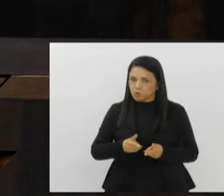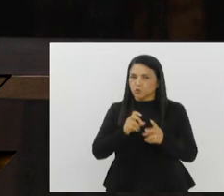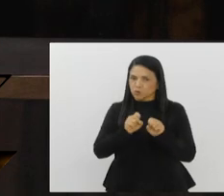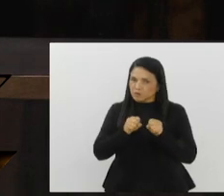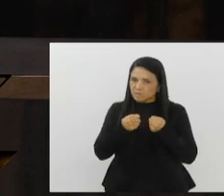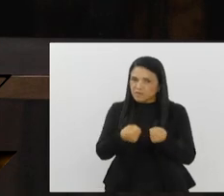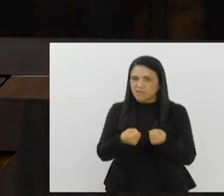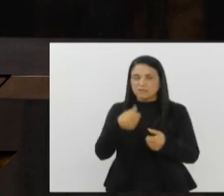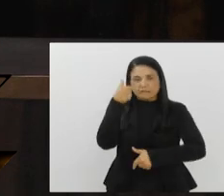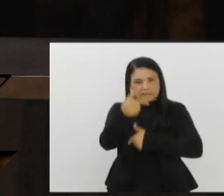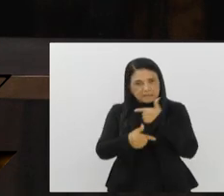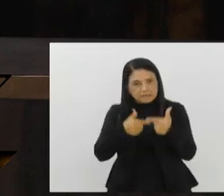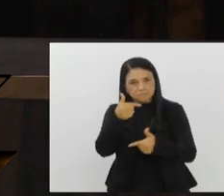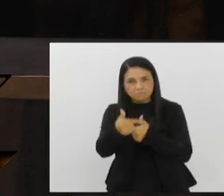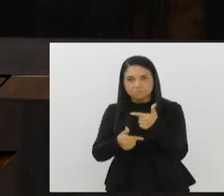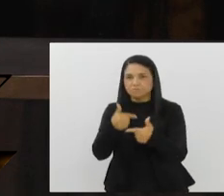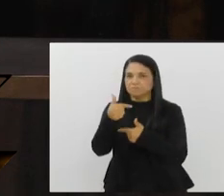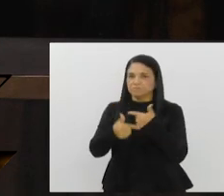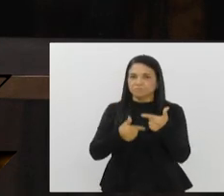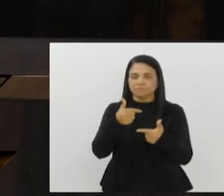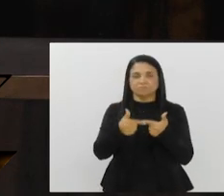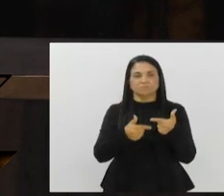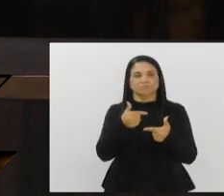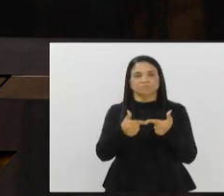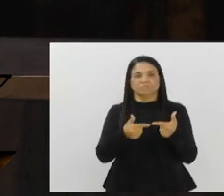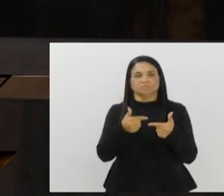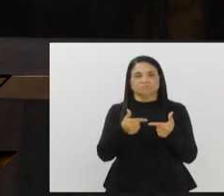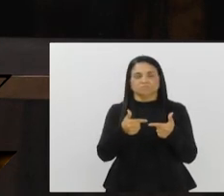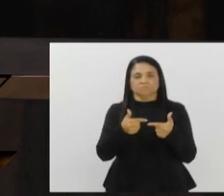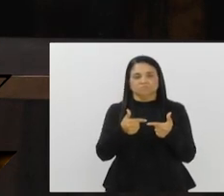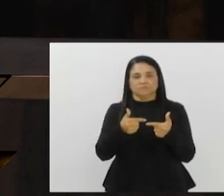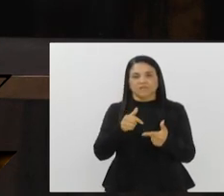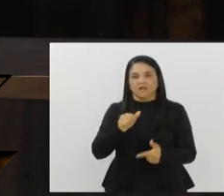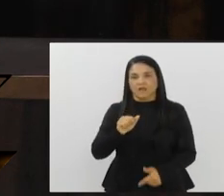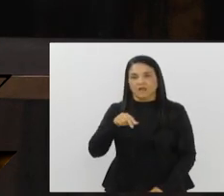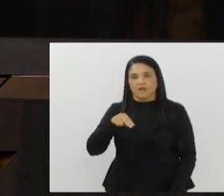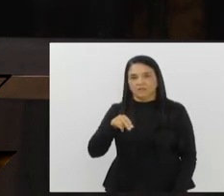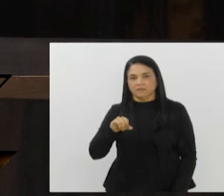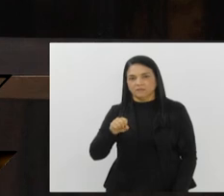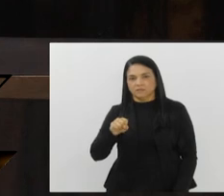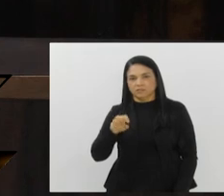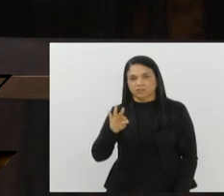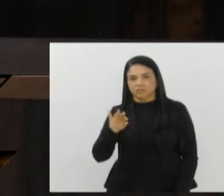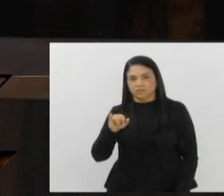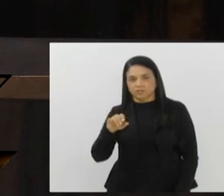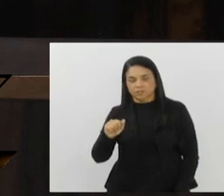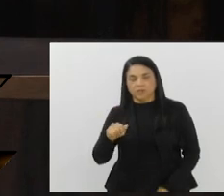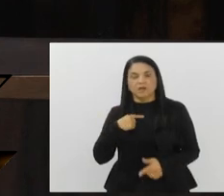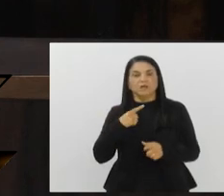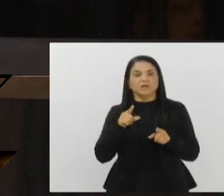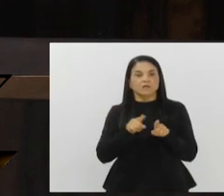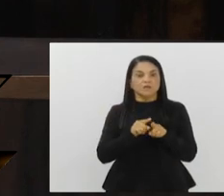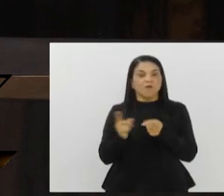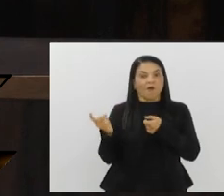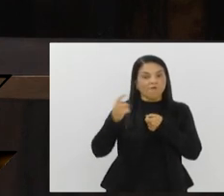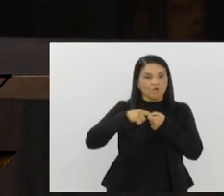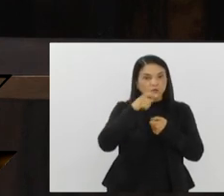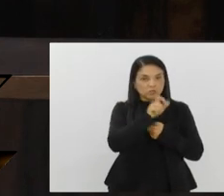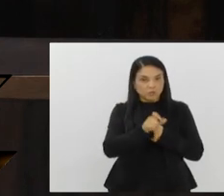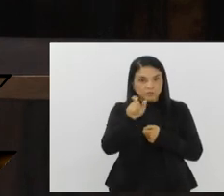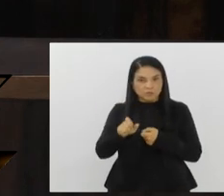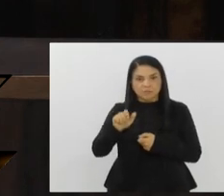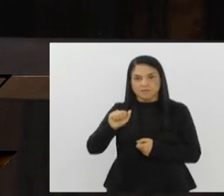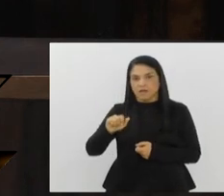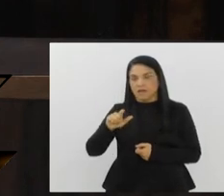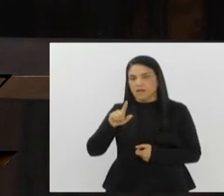trabalharam diretamente na questão da Anistia e da volta dos exilados eu fui um desses Também depois